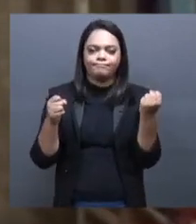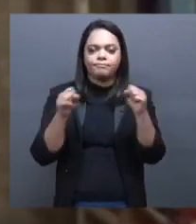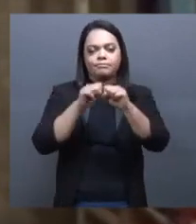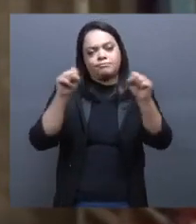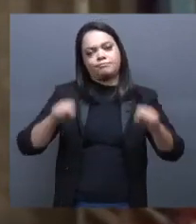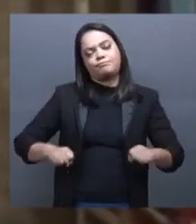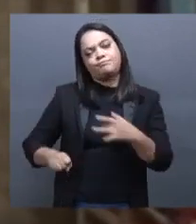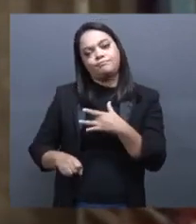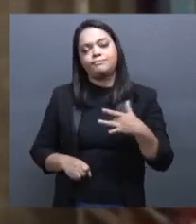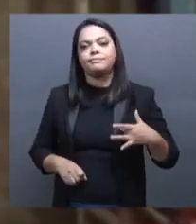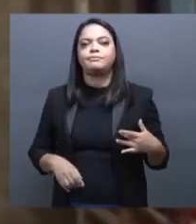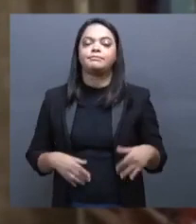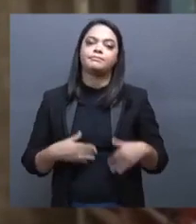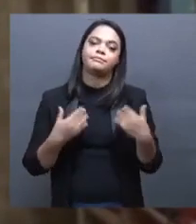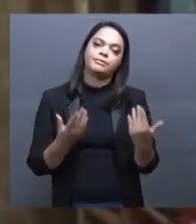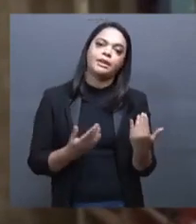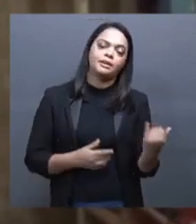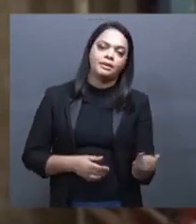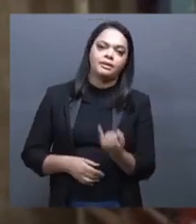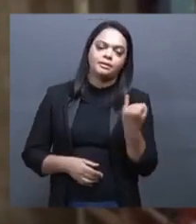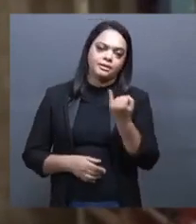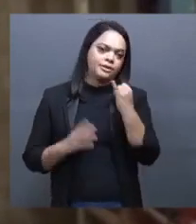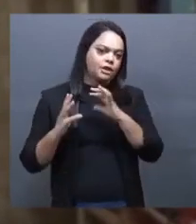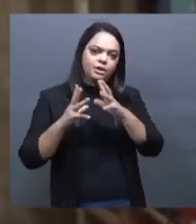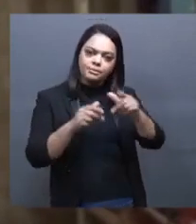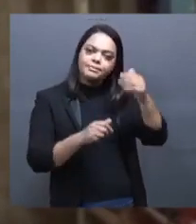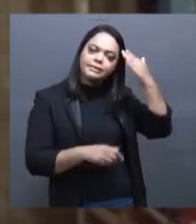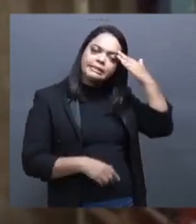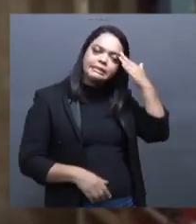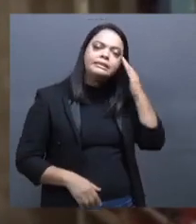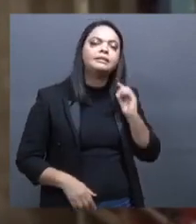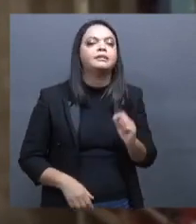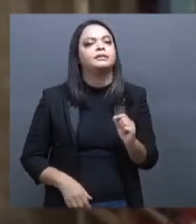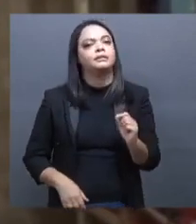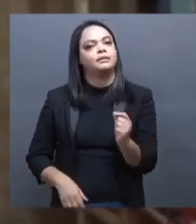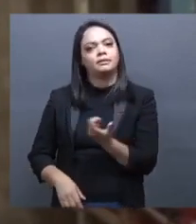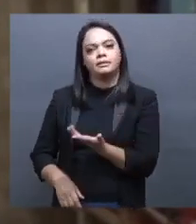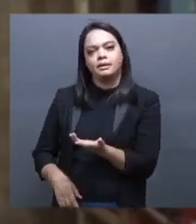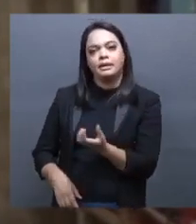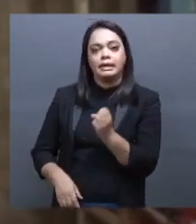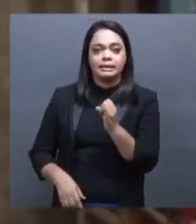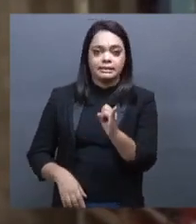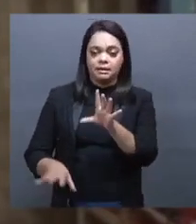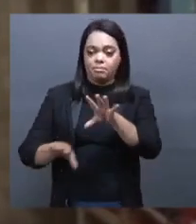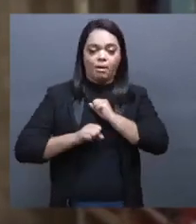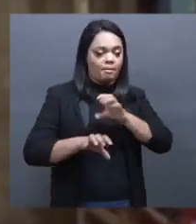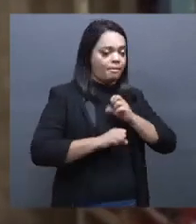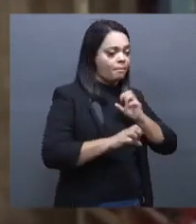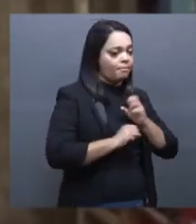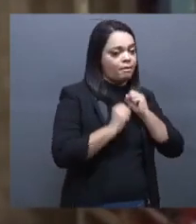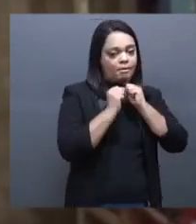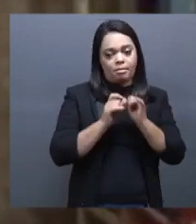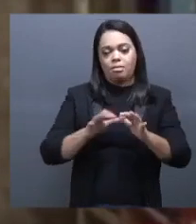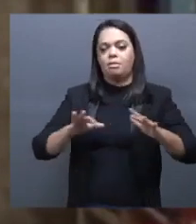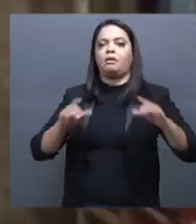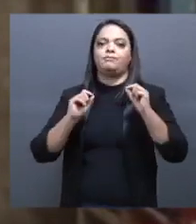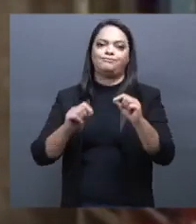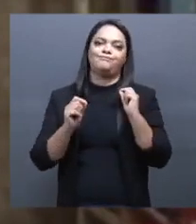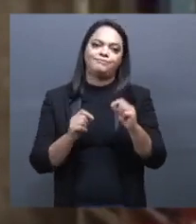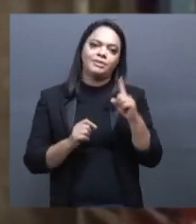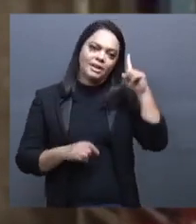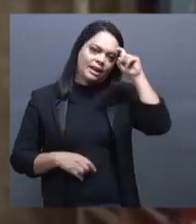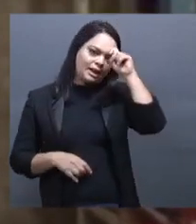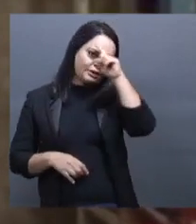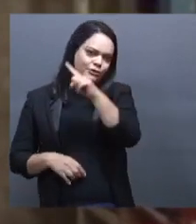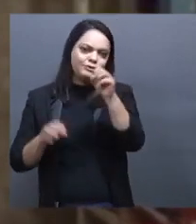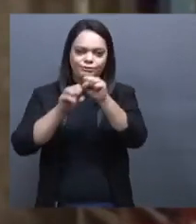saúde, tá? É muito importante que todos entendam que um número grande de contaminações restringe muito o poder de